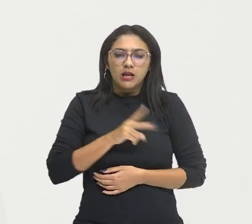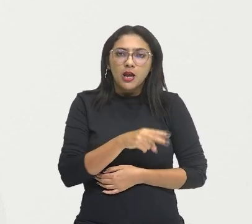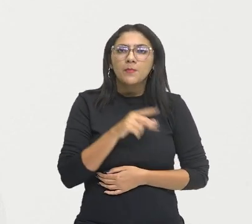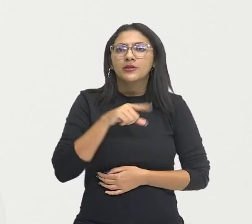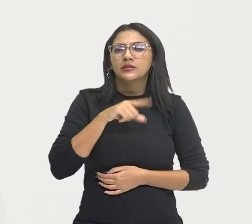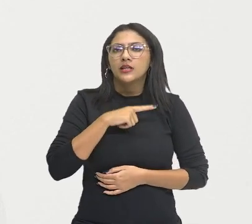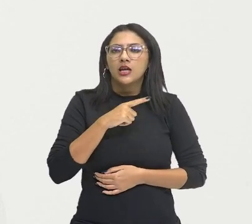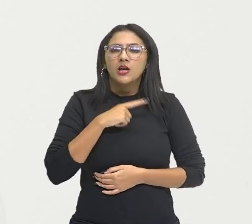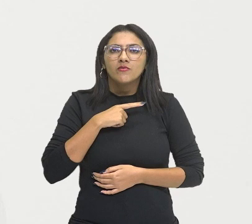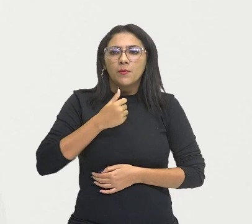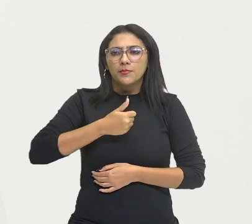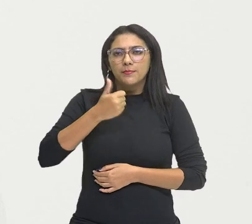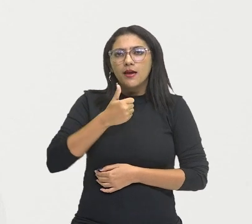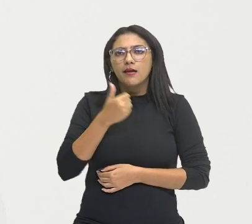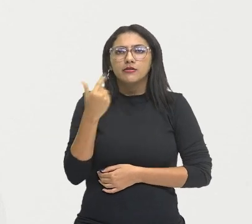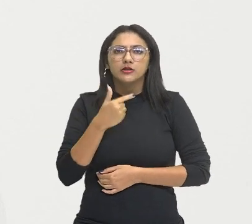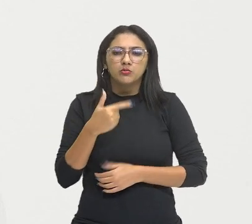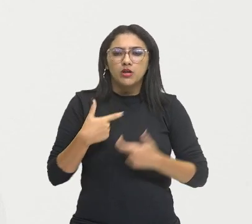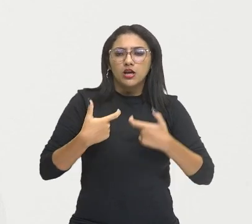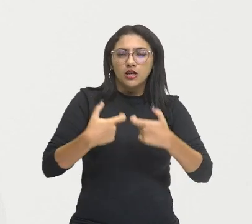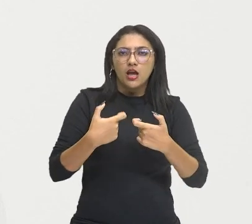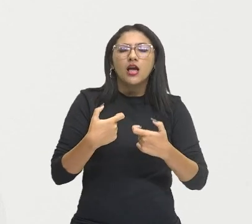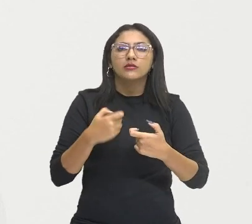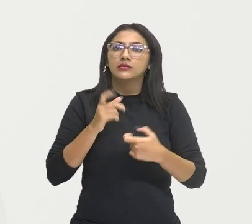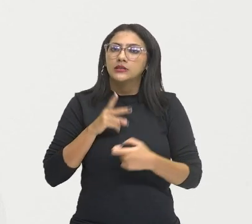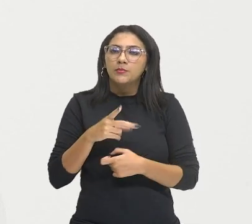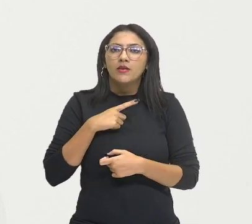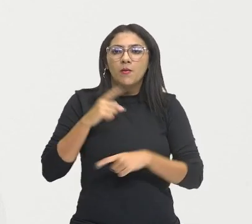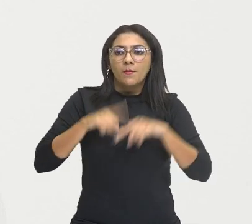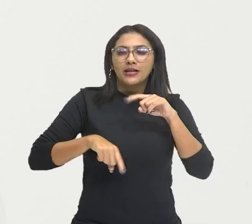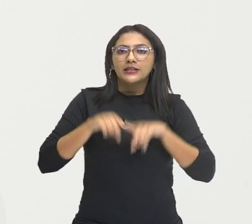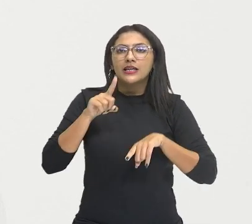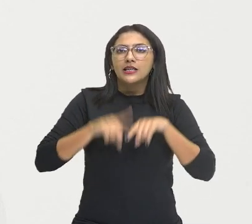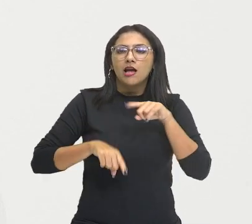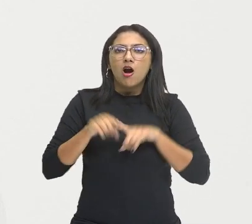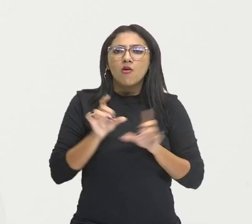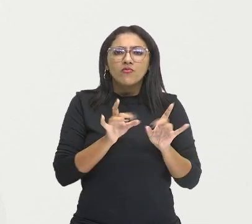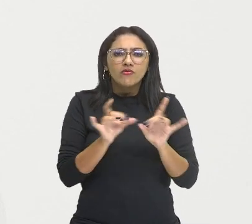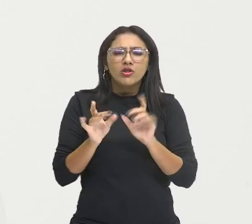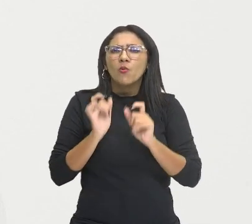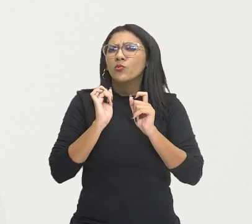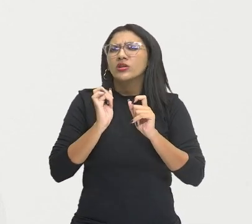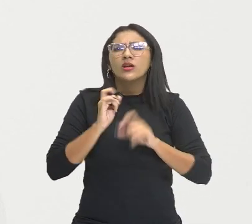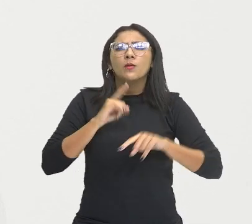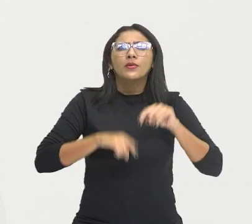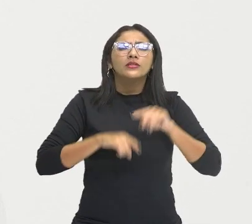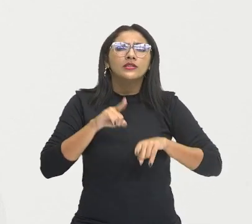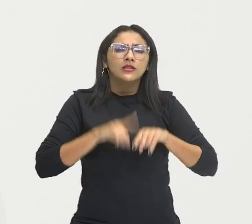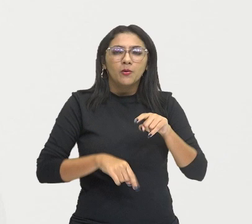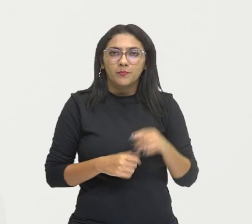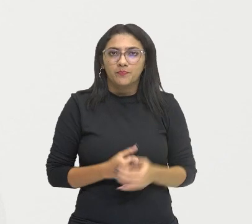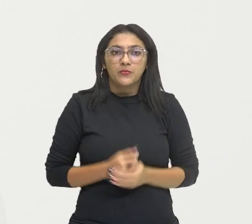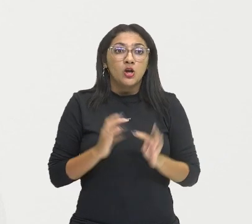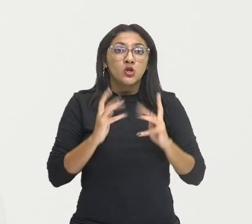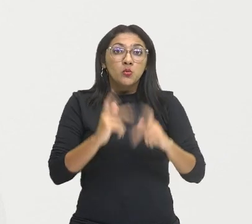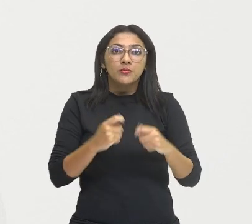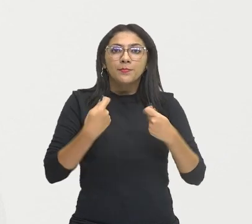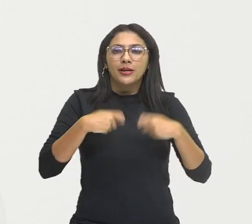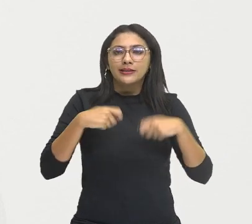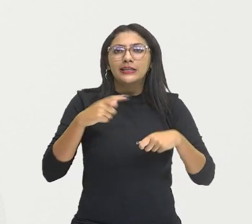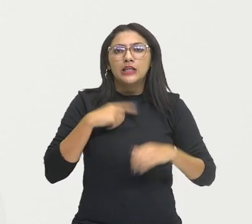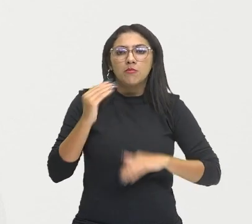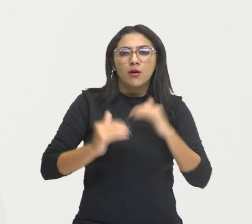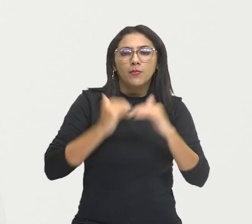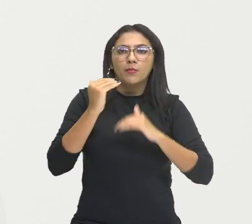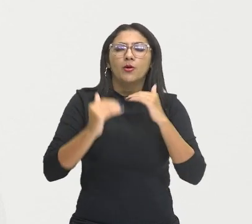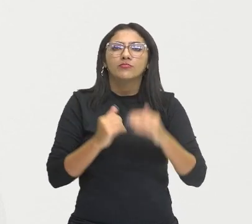durante a Primeira e Segunda Guerra Mundial, os insumos da guerra. Professor, o que são esses insumos da guerra? É aquilo que você precisa para dar continuidade